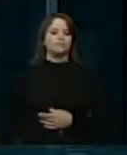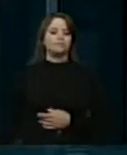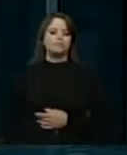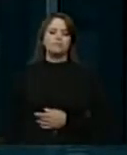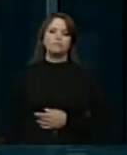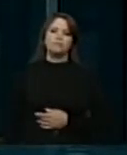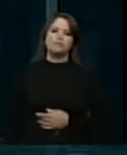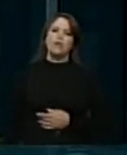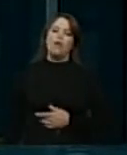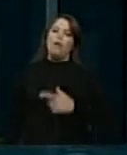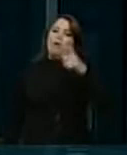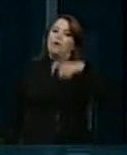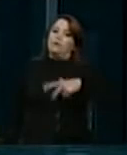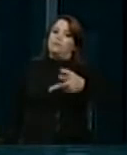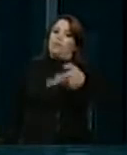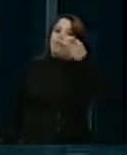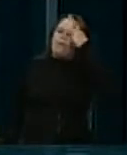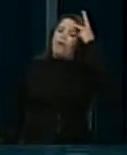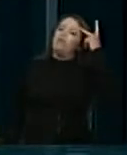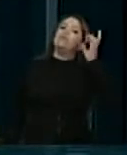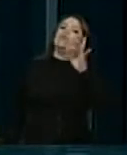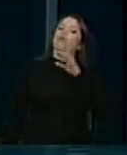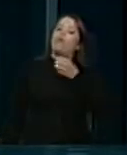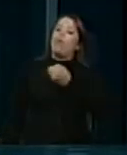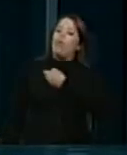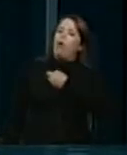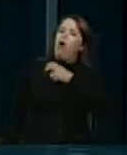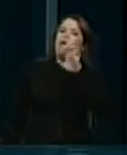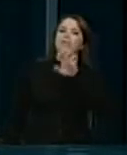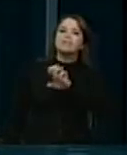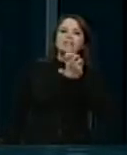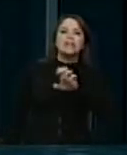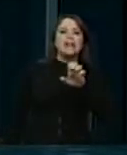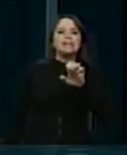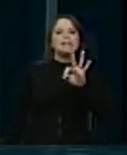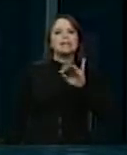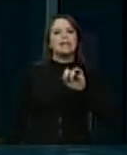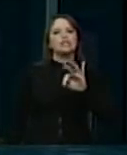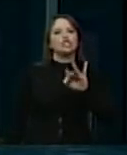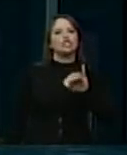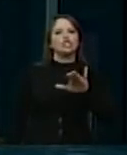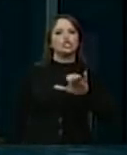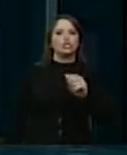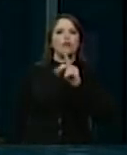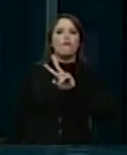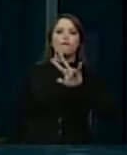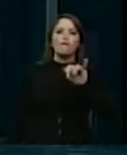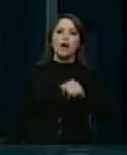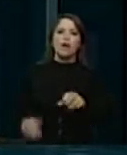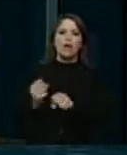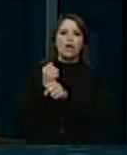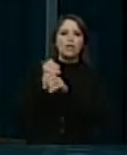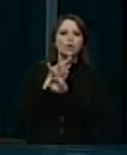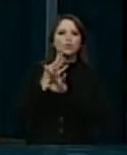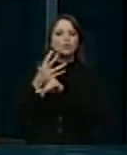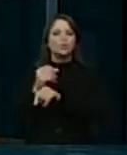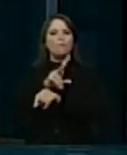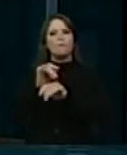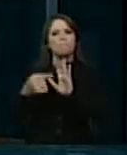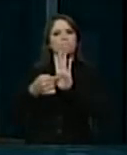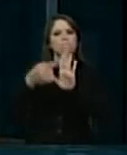por trás dos números e das estatísticas. O canteiro de obras em que se transformará o Alto Tietê demonstra